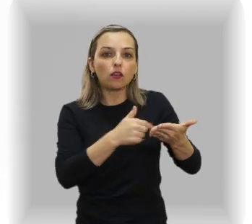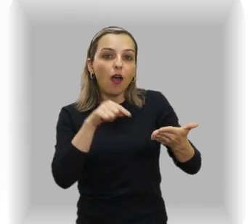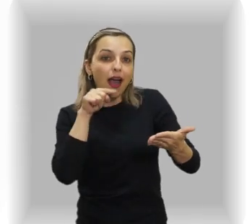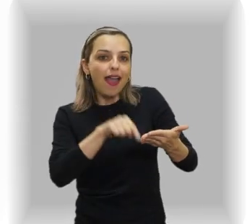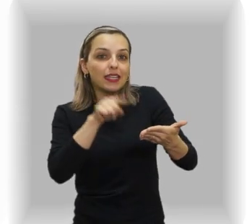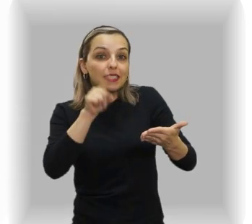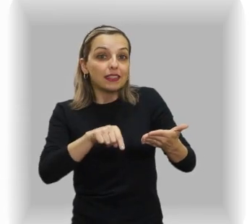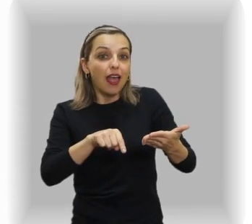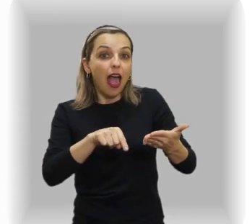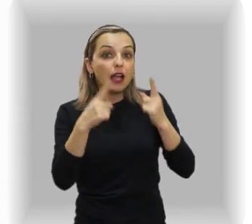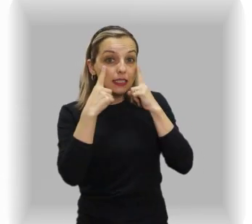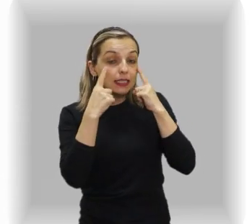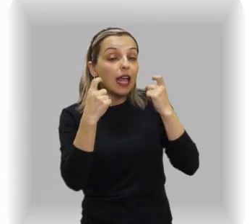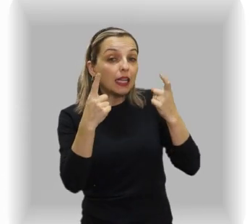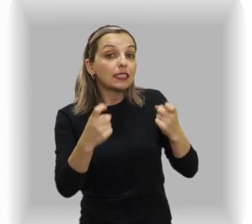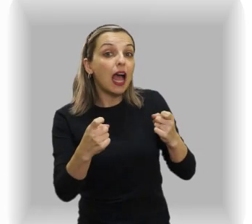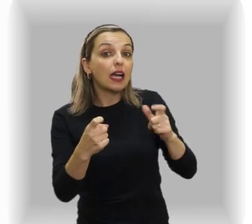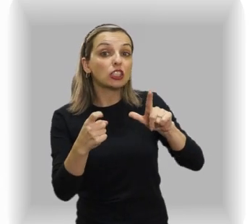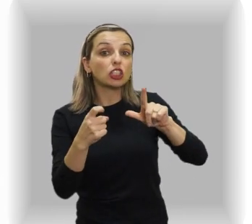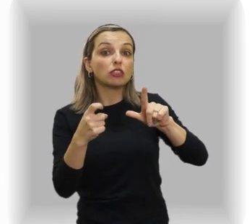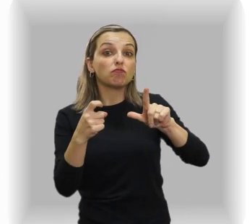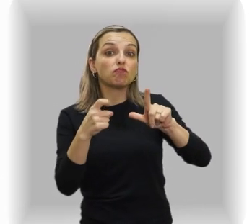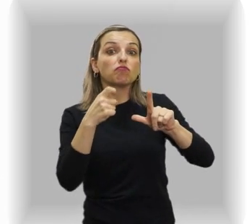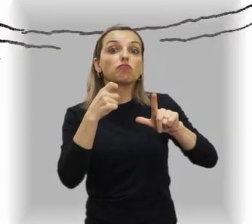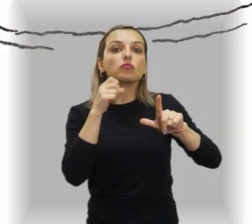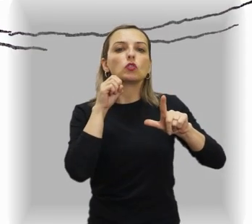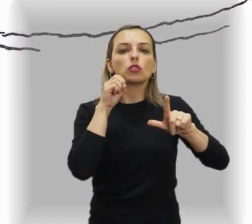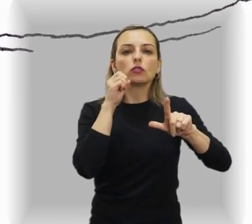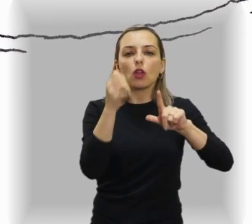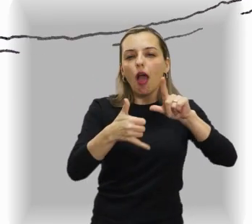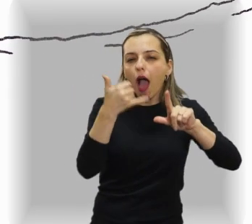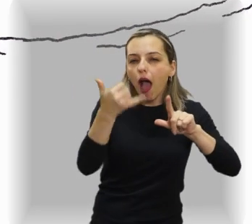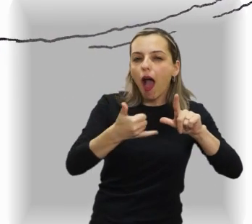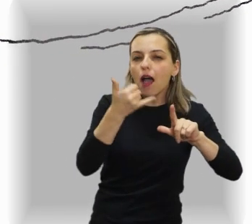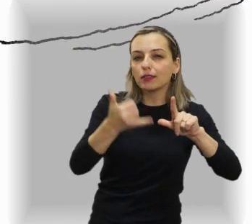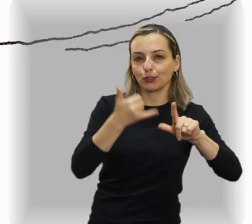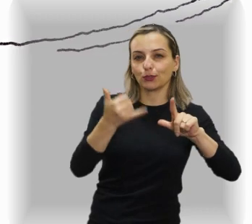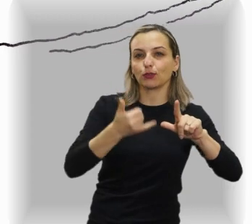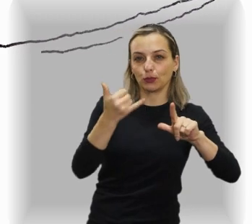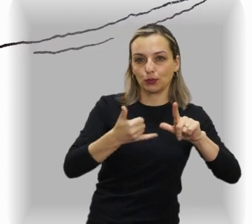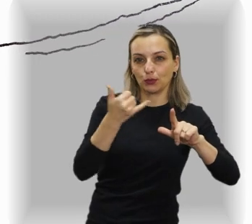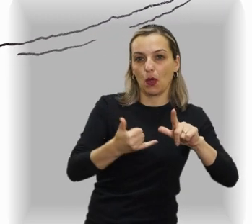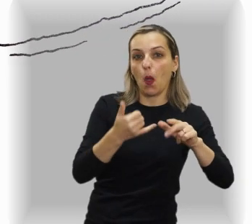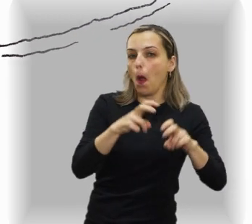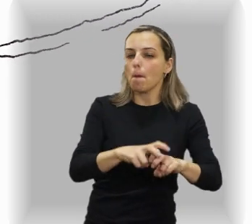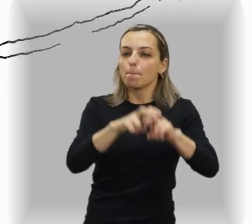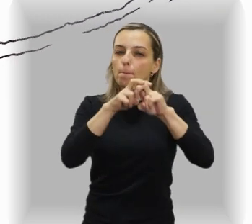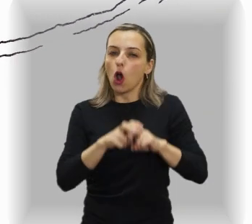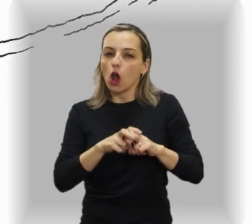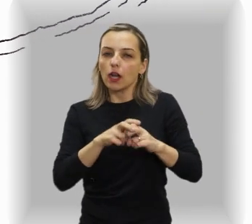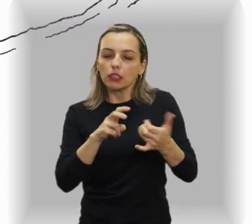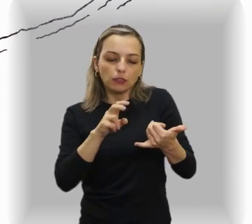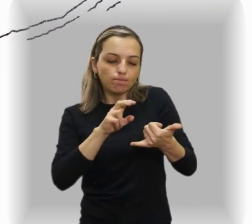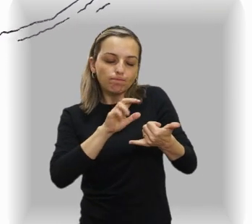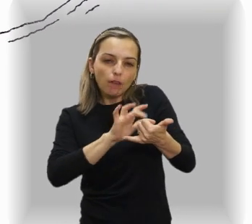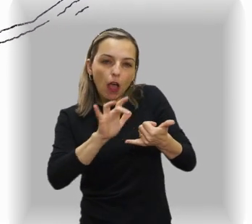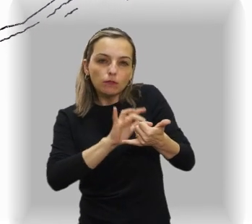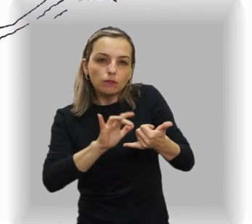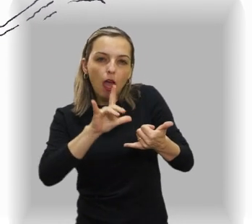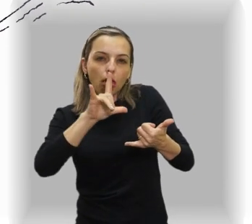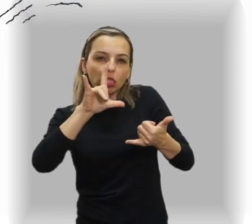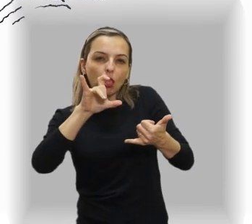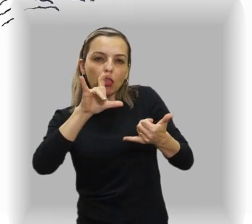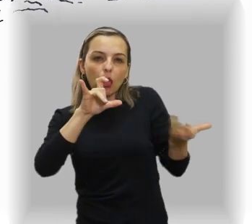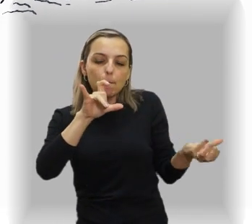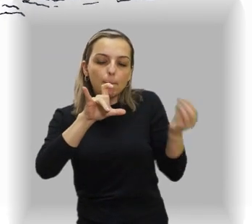fazer desenhos utilizando esses objetos dela. Eu acabei postando um desses desenhos no Instagram na época, por ser